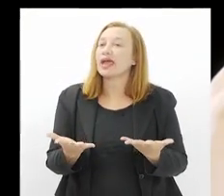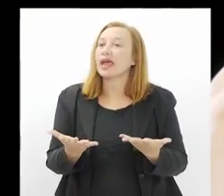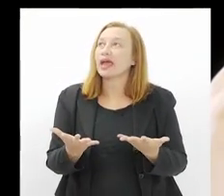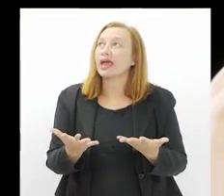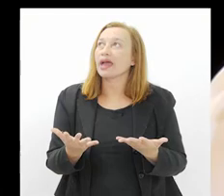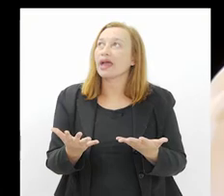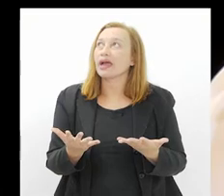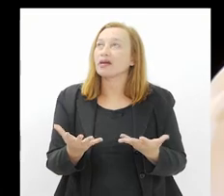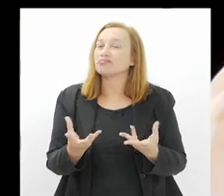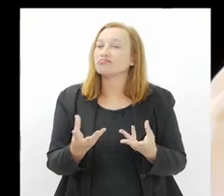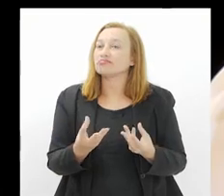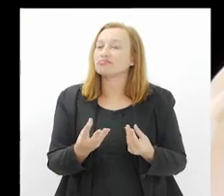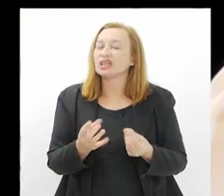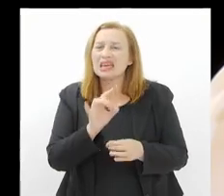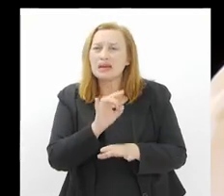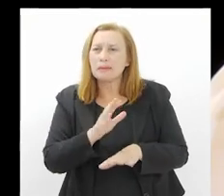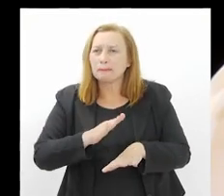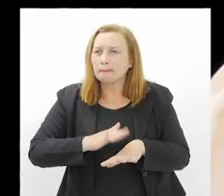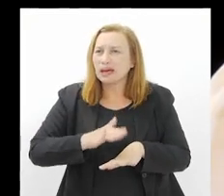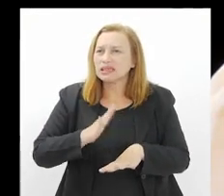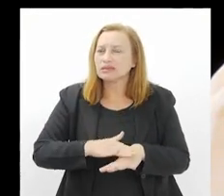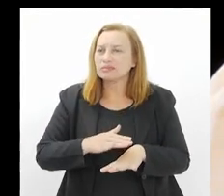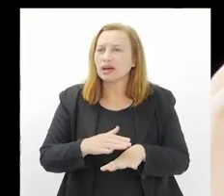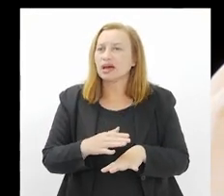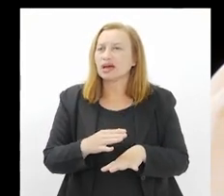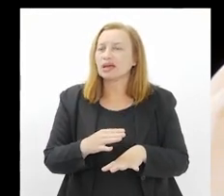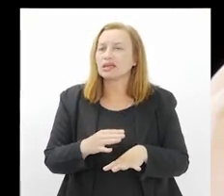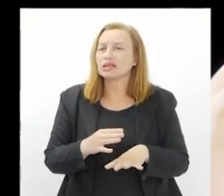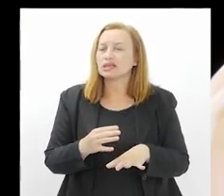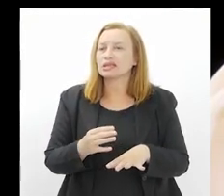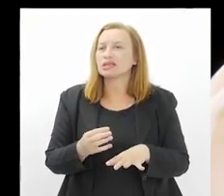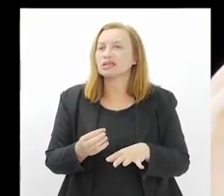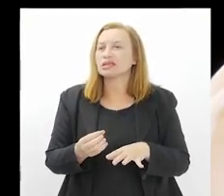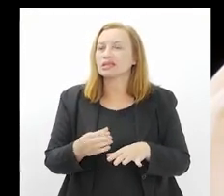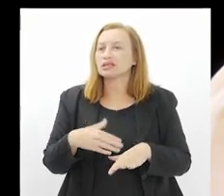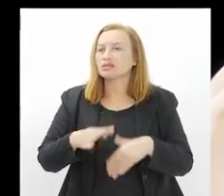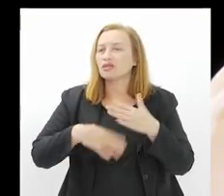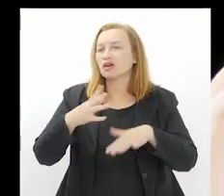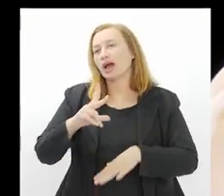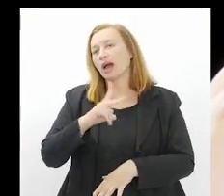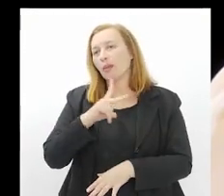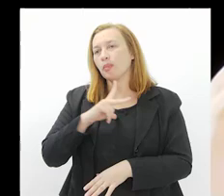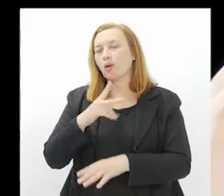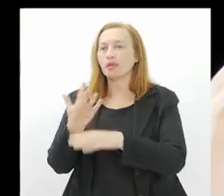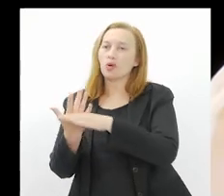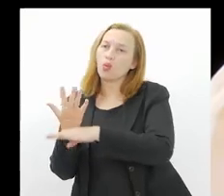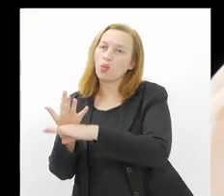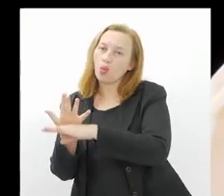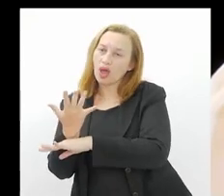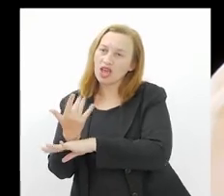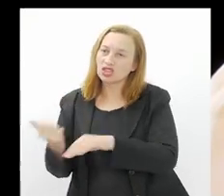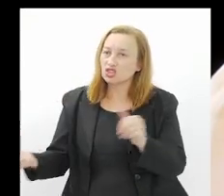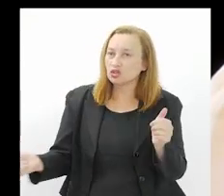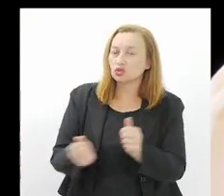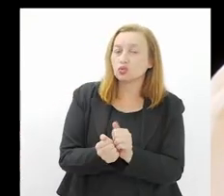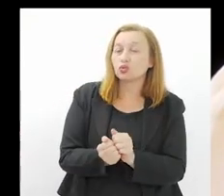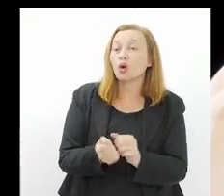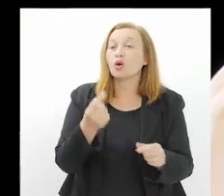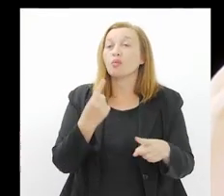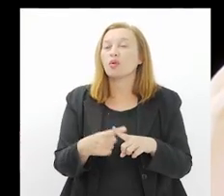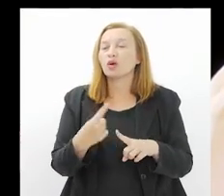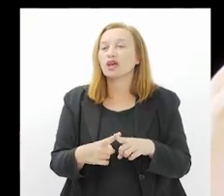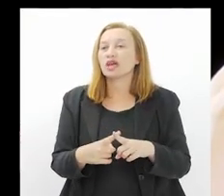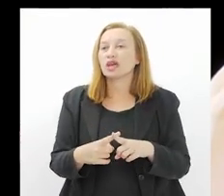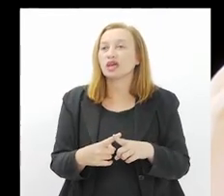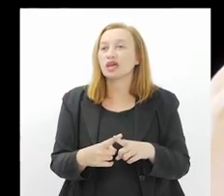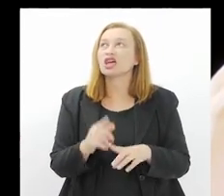e quer indiretamente, né, e cada vez mais de uma forma atuante, a própria UERJ está participando,